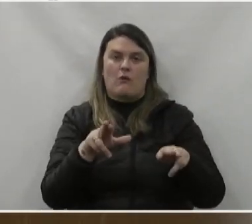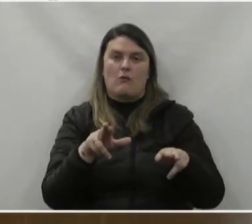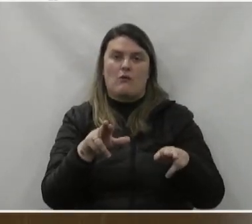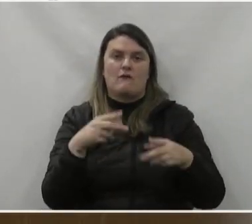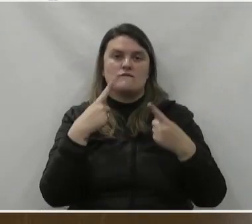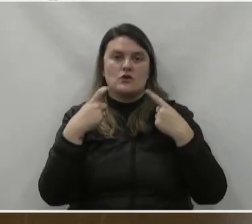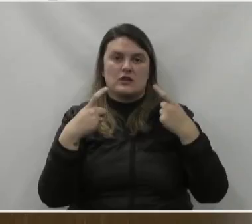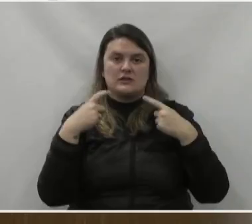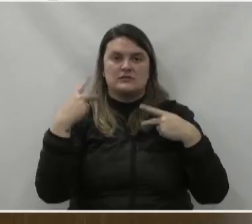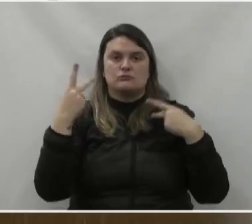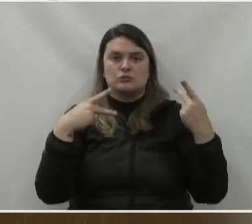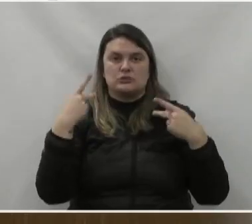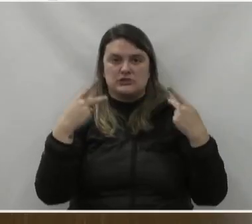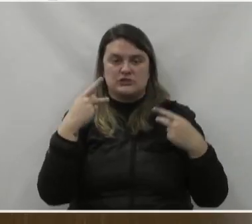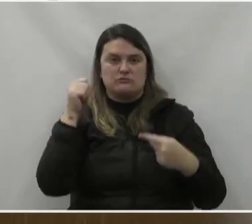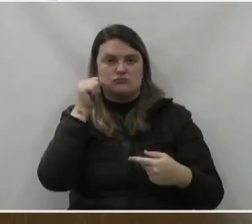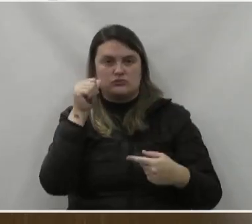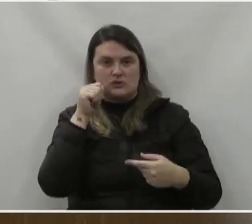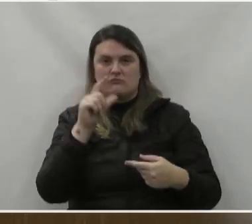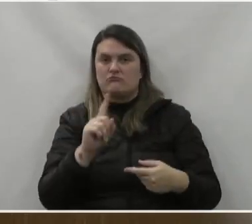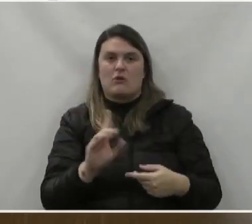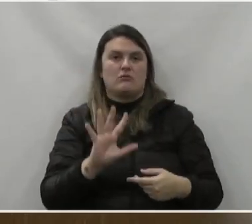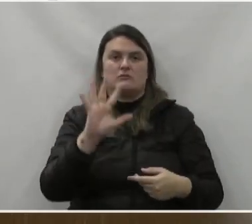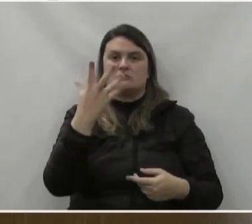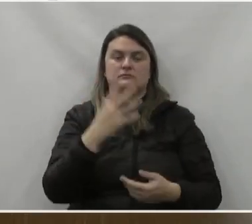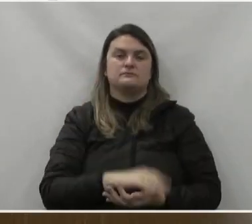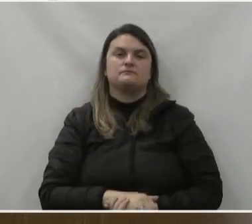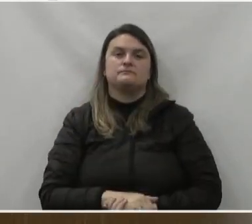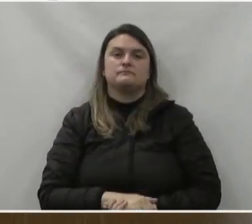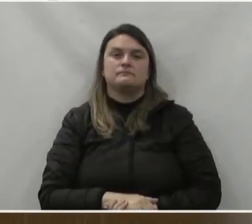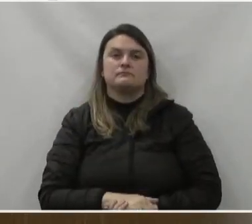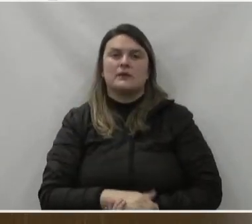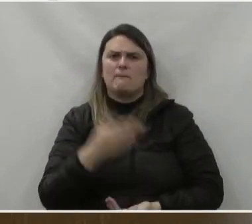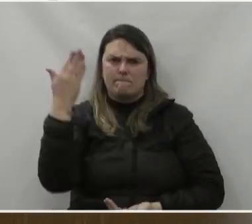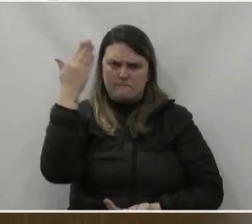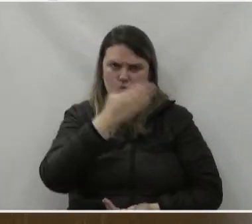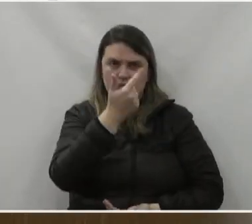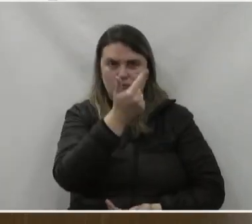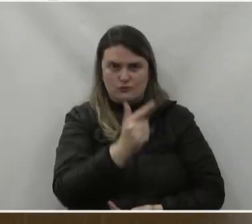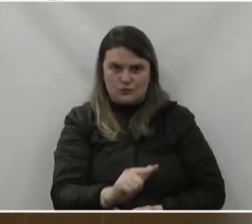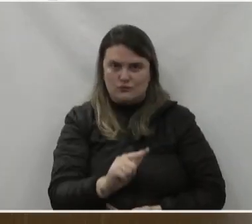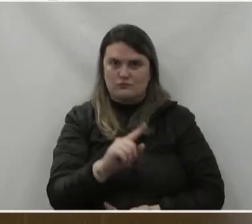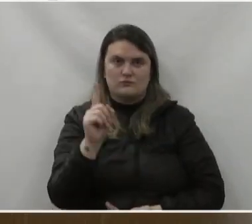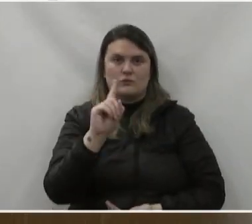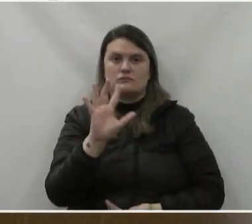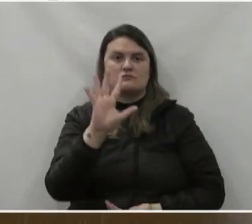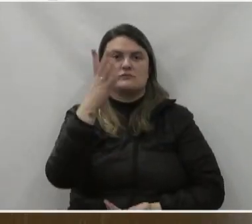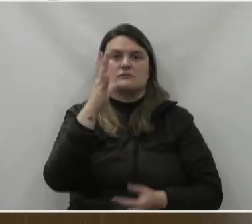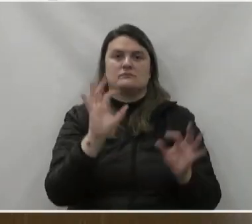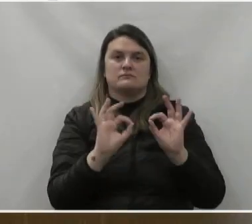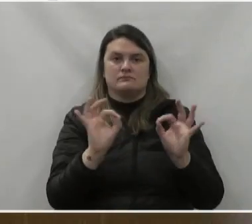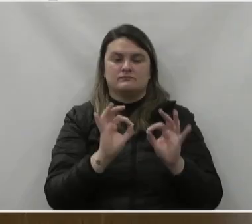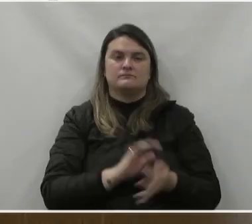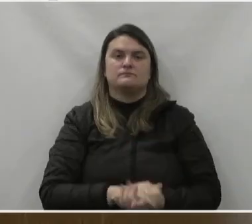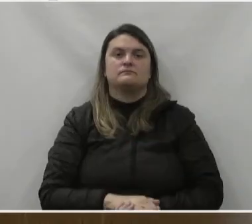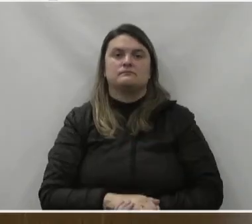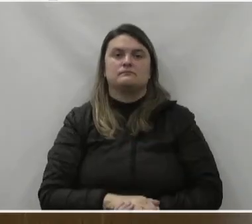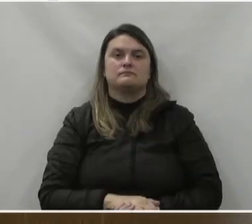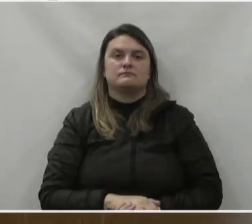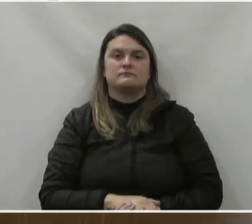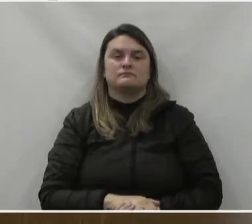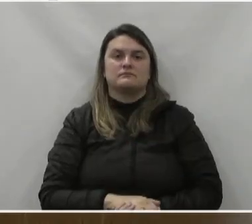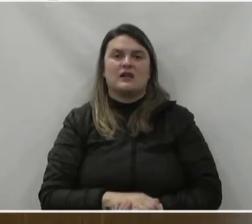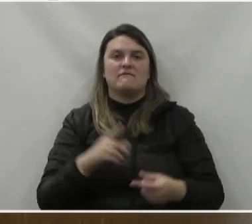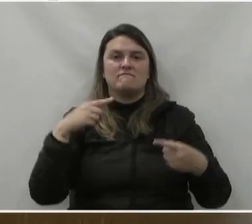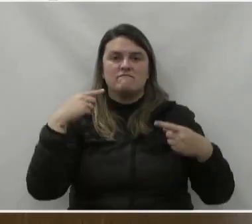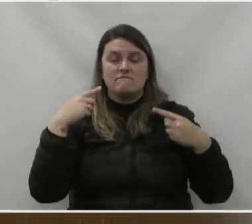violência política de gênero aí que não aconteceu. E graças a Deus foi comprovado mais uma vez e não aconteceu nada. Então, quero deixar claro aqui que